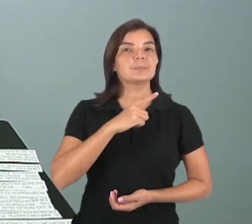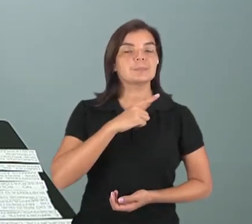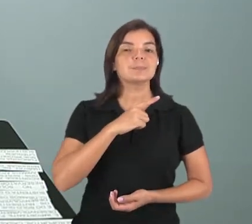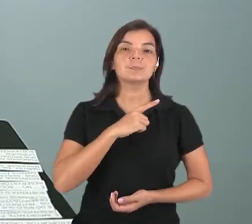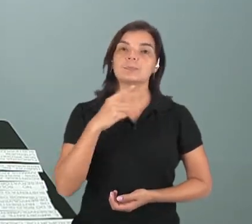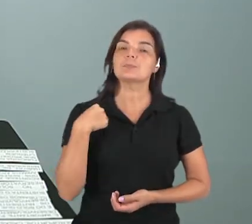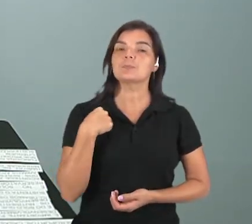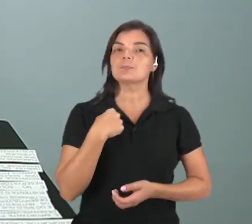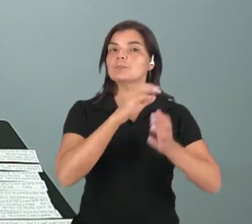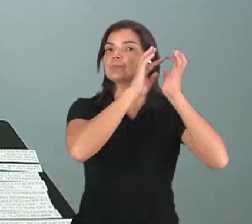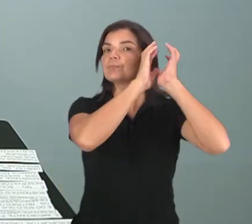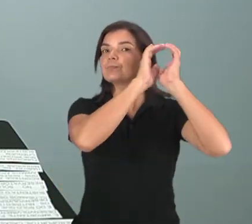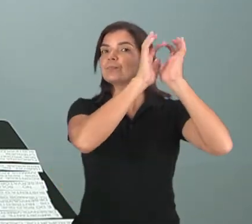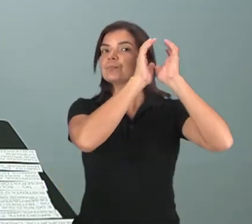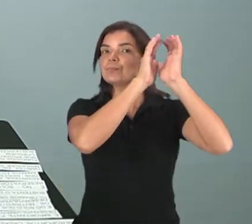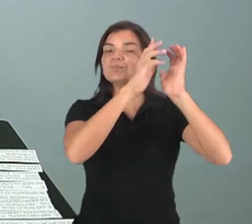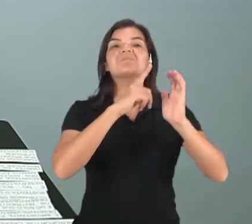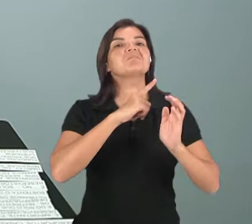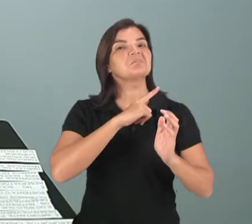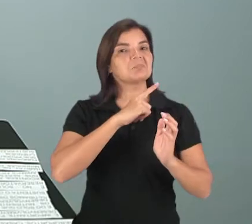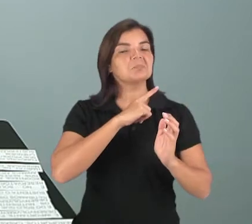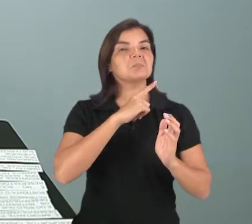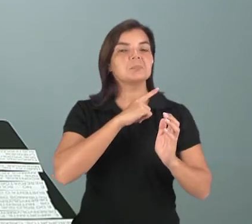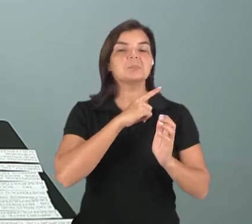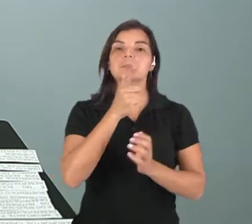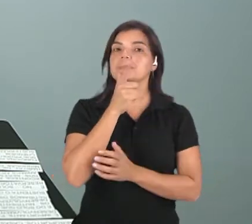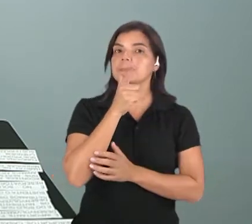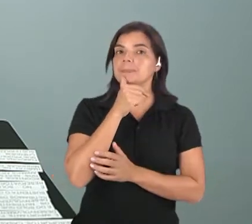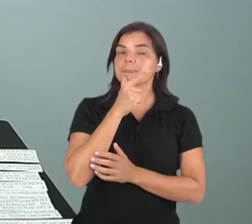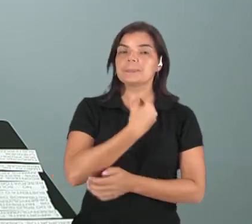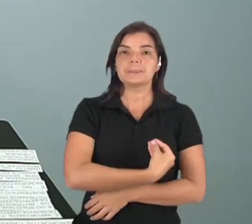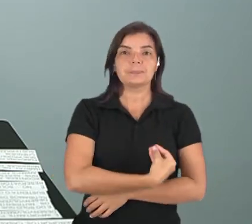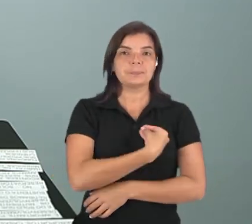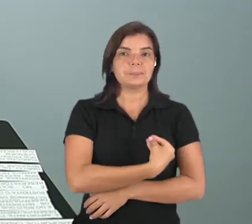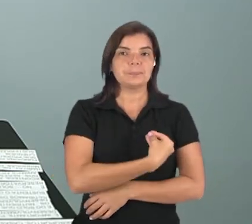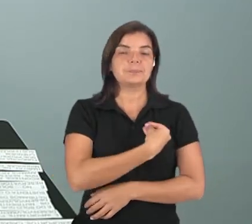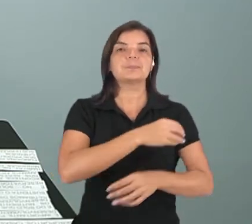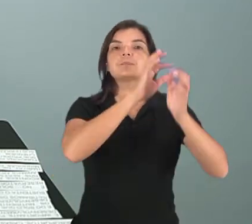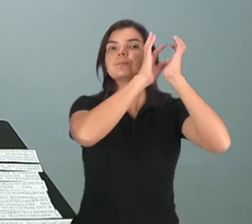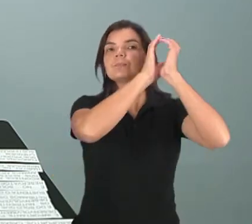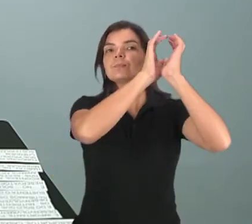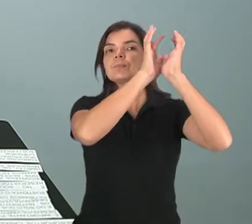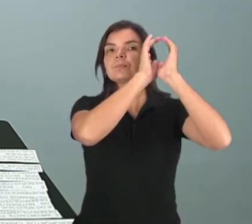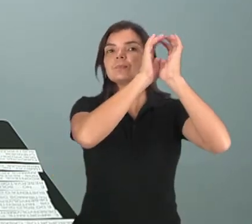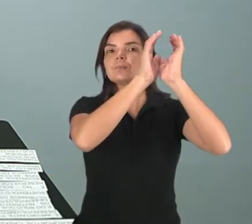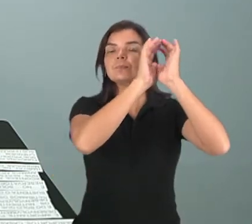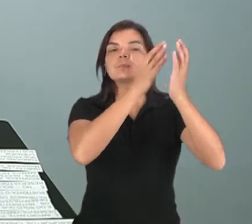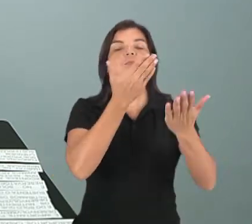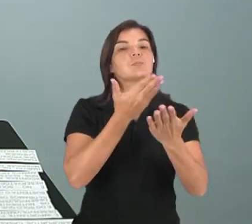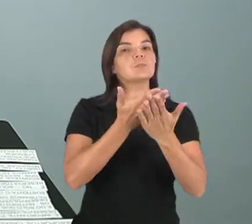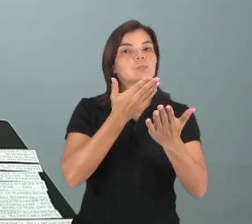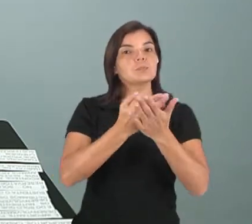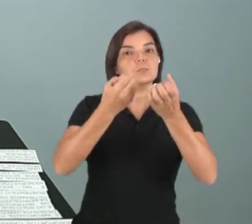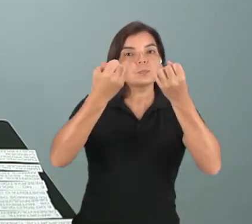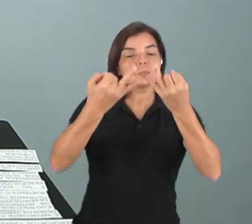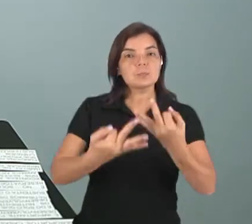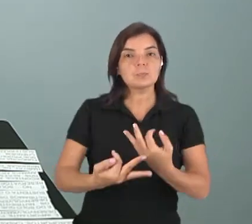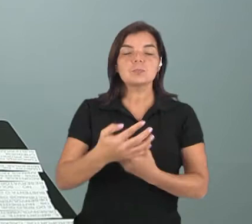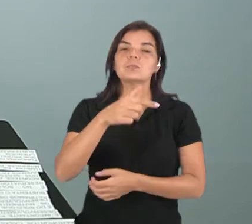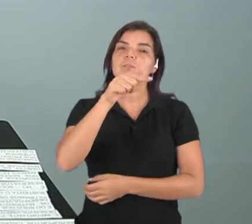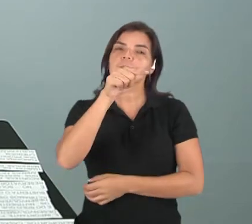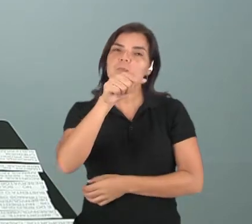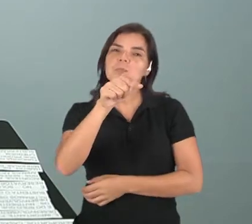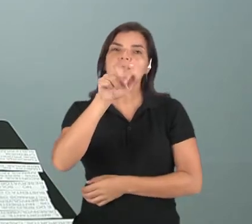o nosso cérebro. Isso mesmo. Então, temos a água presente no cérebro. Estudos apontam que cerca de